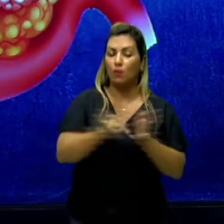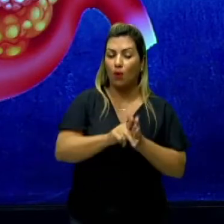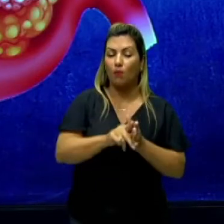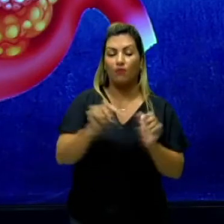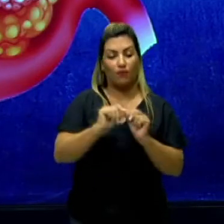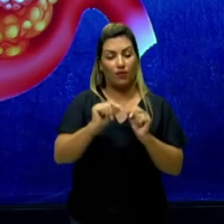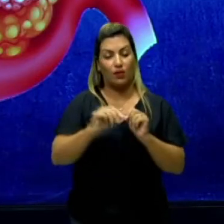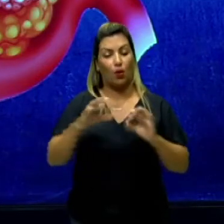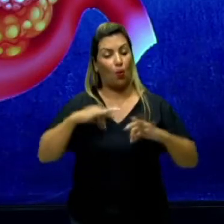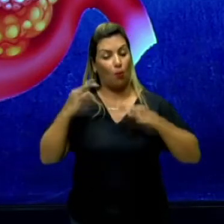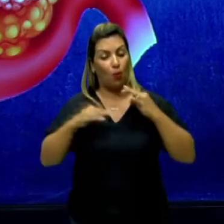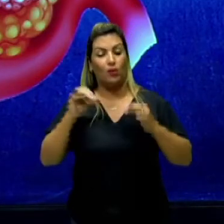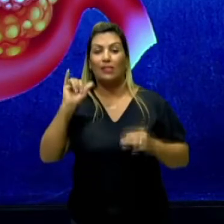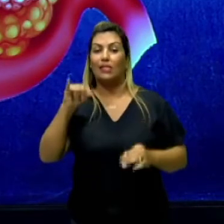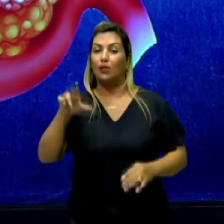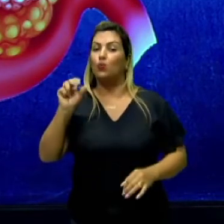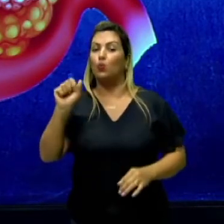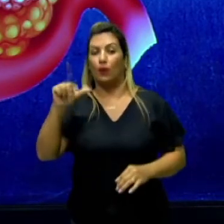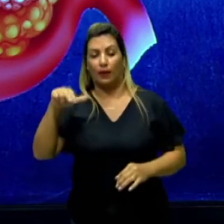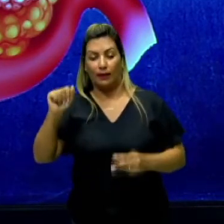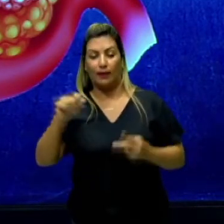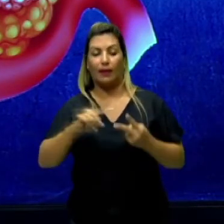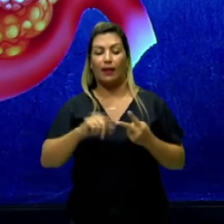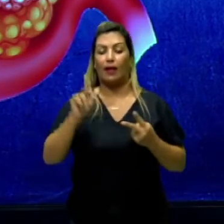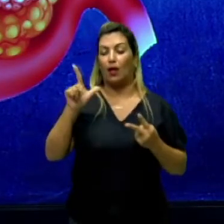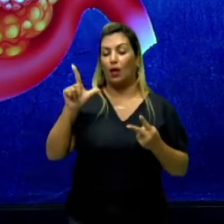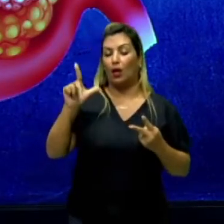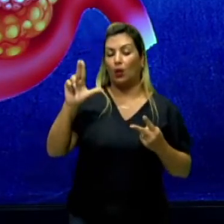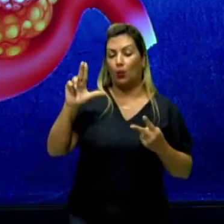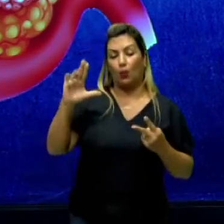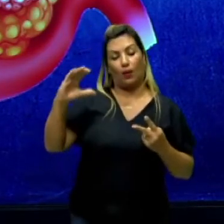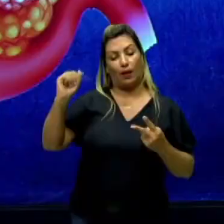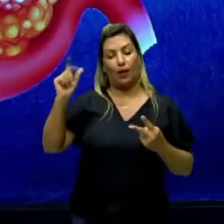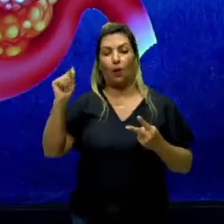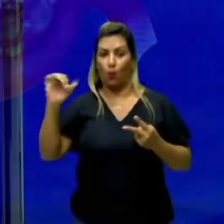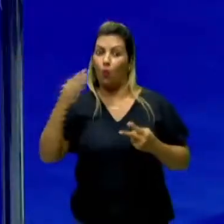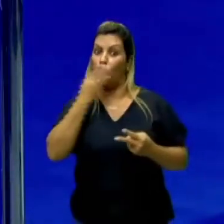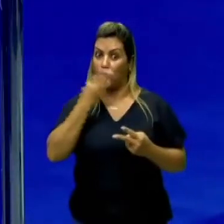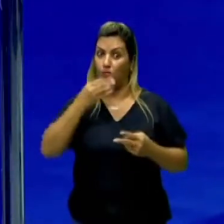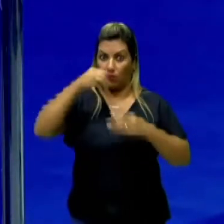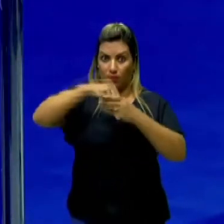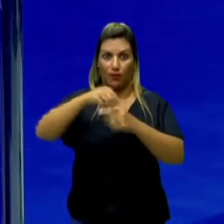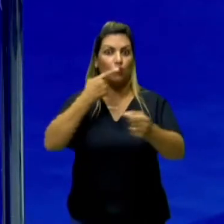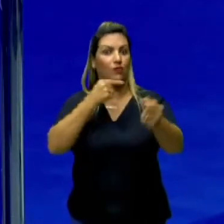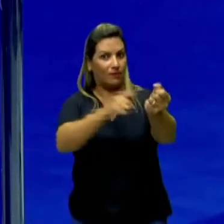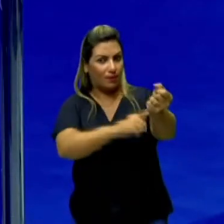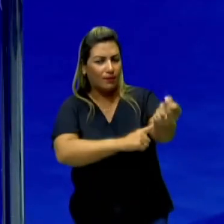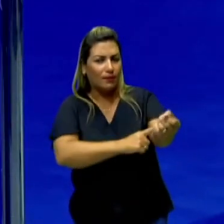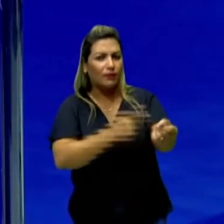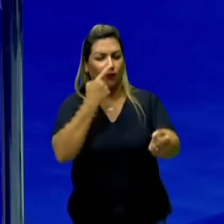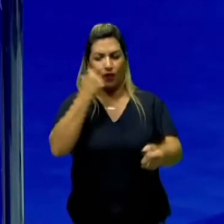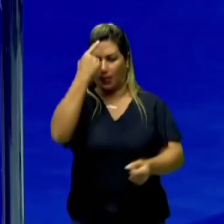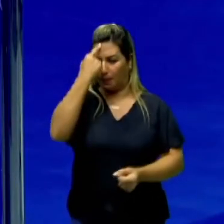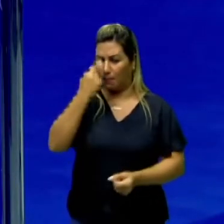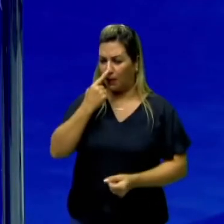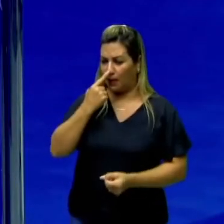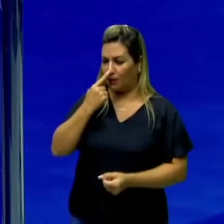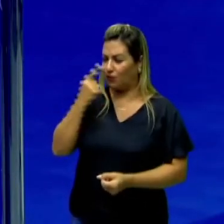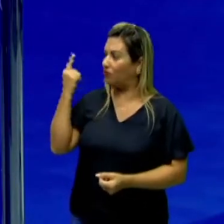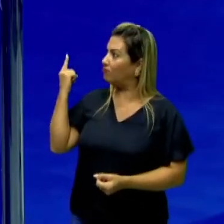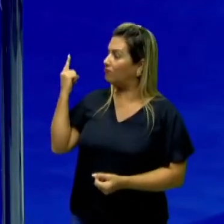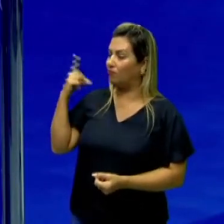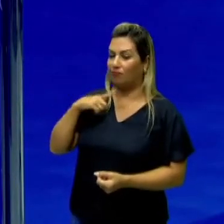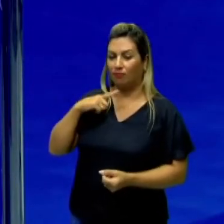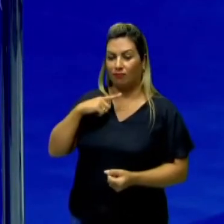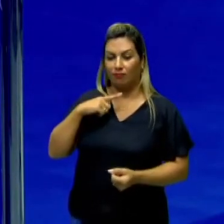os hormônios insulina e glucagon, que garantem níveis adequados de açúcares no sangue. Vocês vão ver na imagem que o pâncreas é